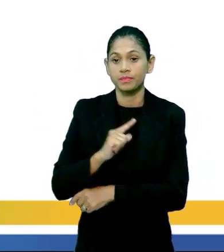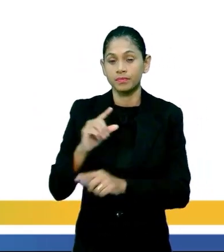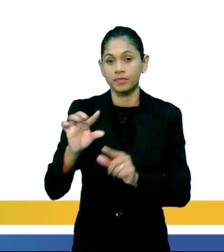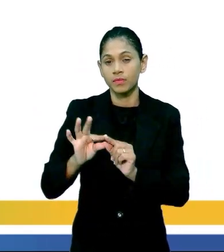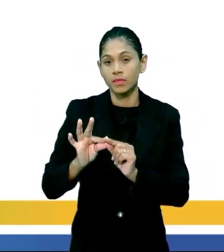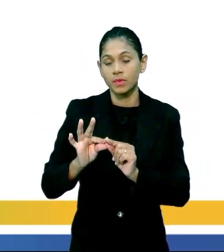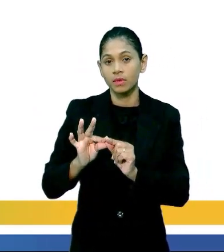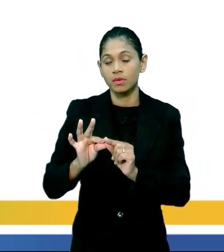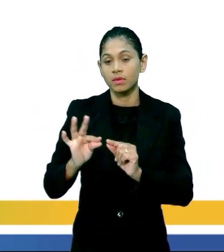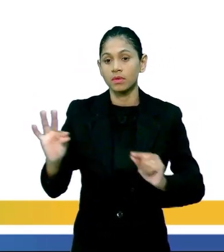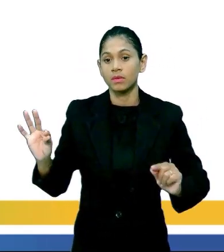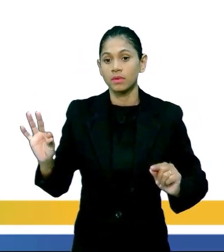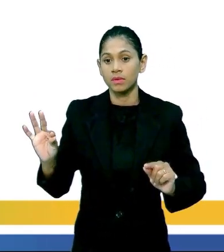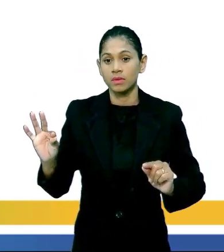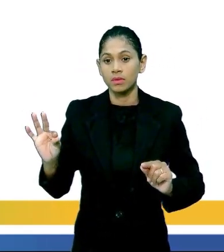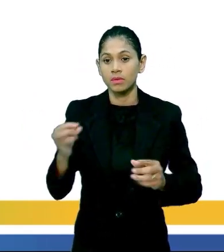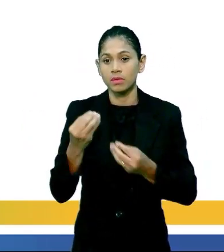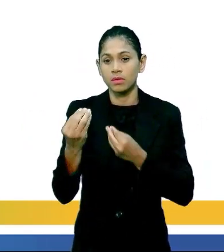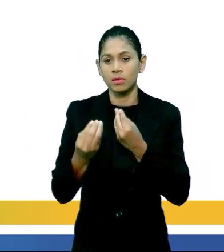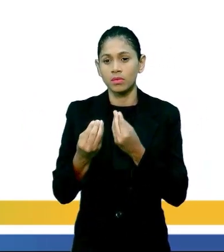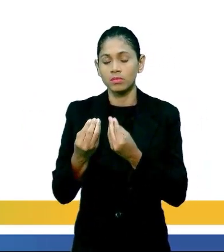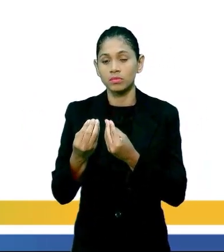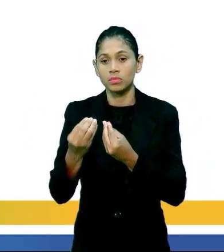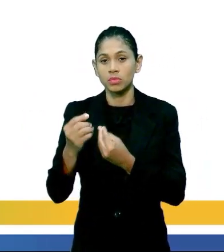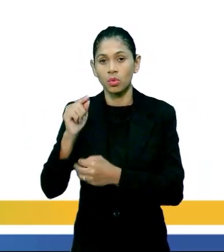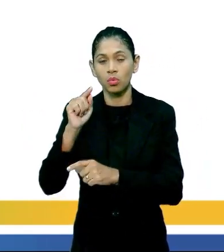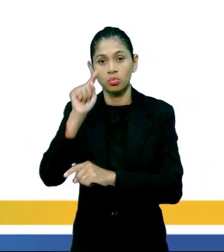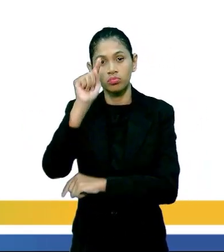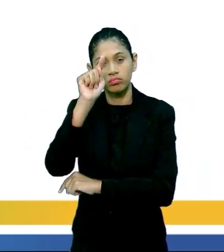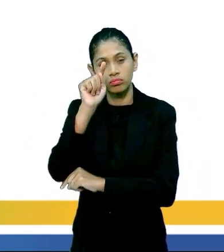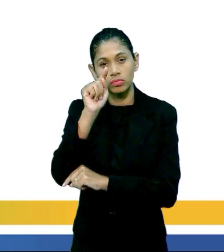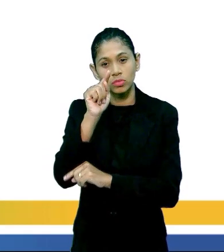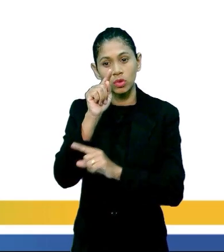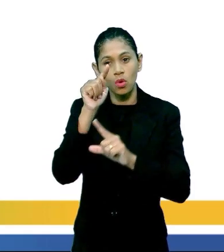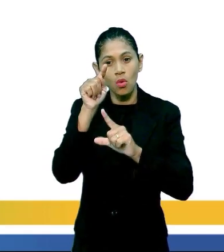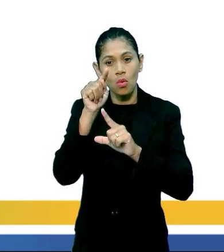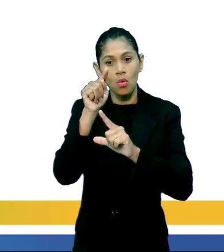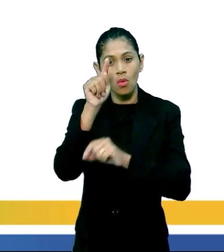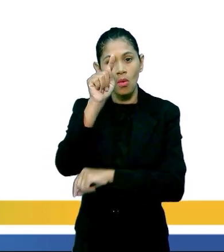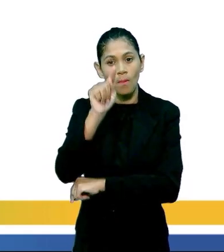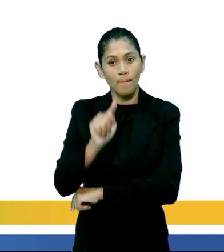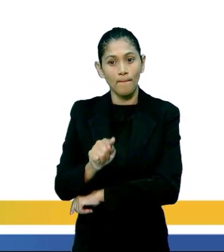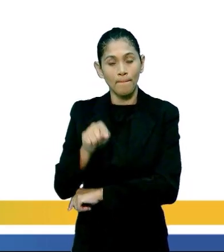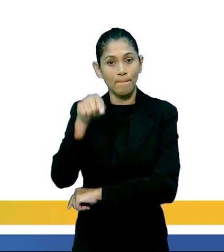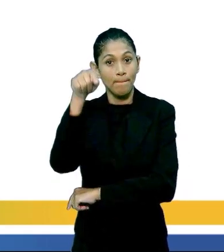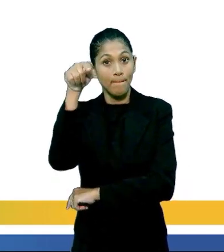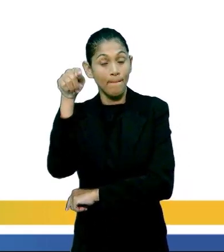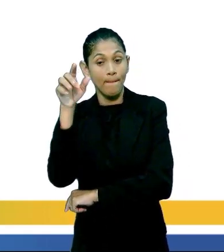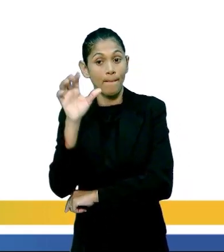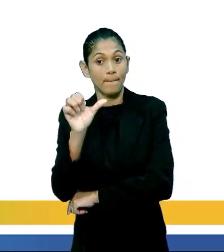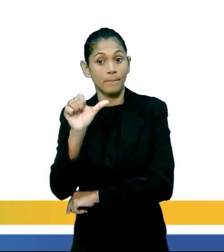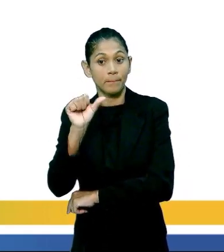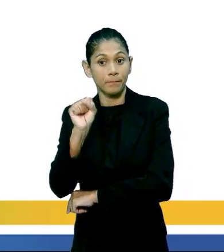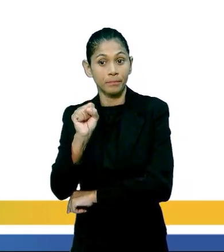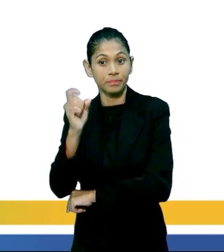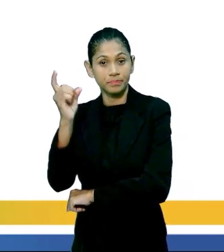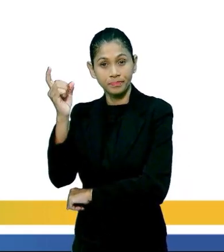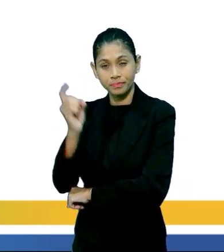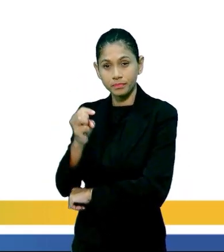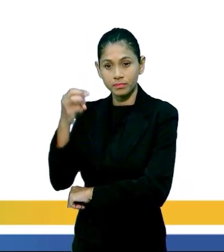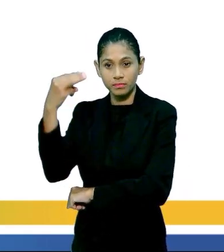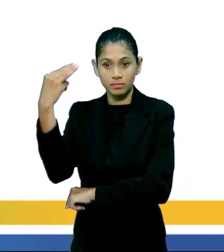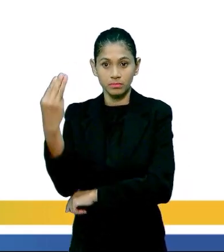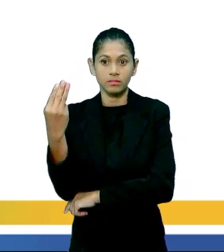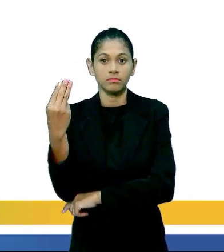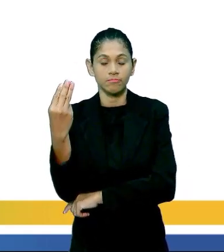de 8x ao cubo. Mas por que eu tive que calcular essa raiz? Para saber a medida do lado, pessoal,